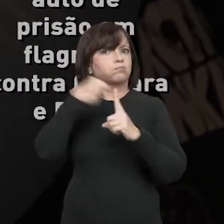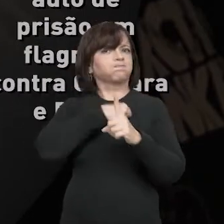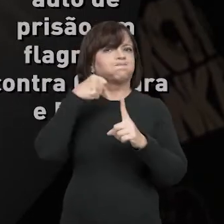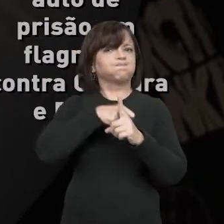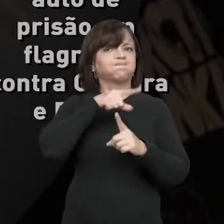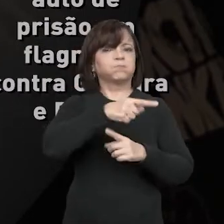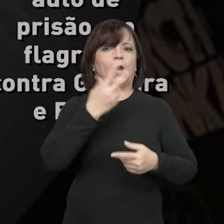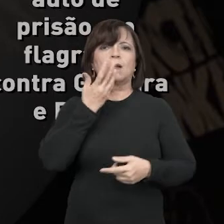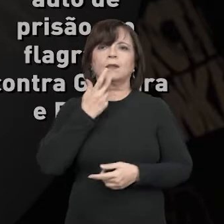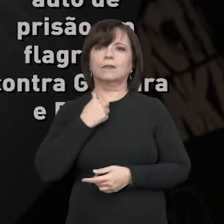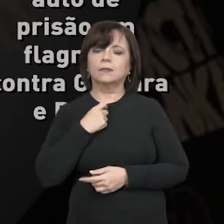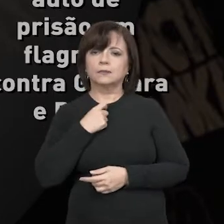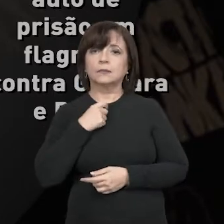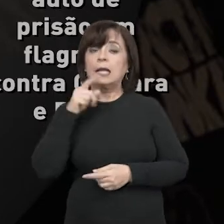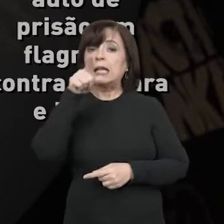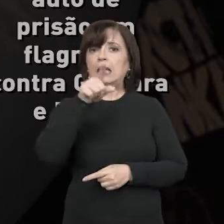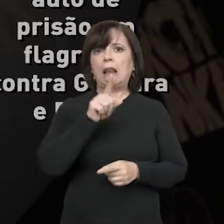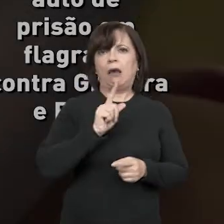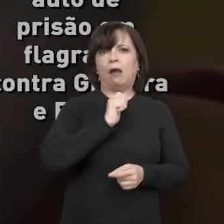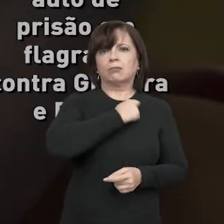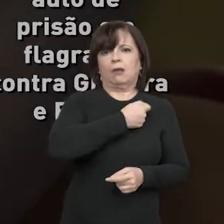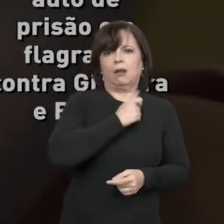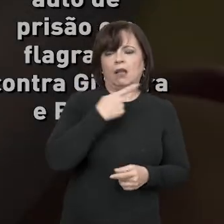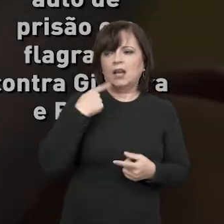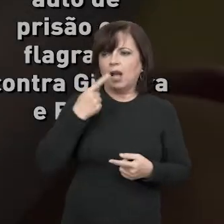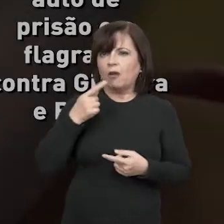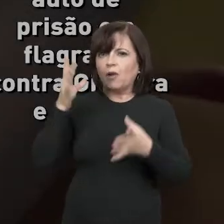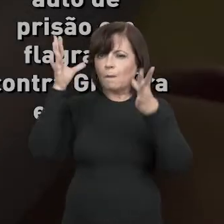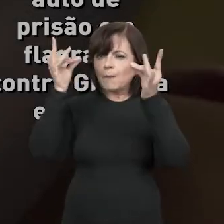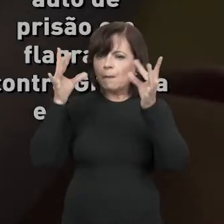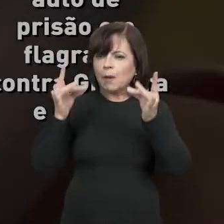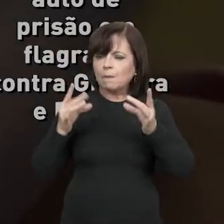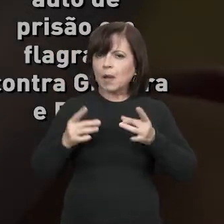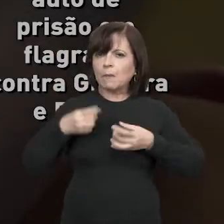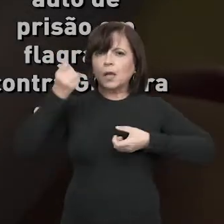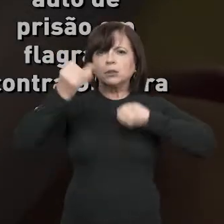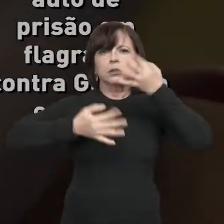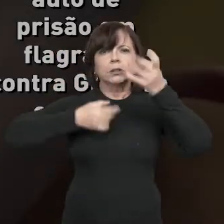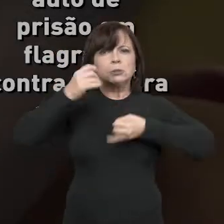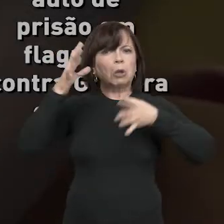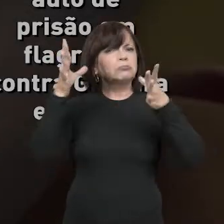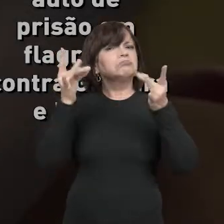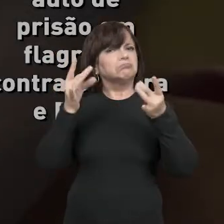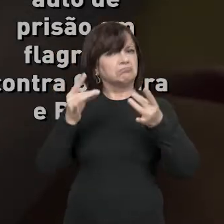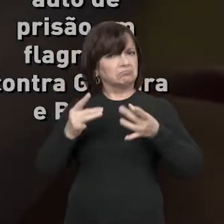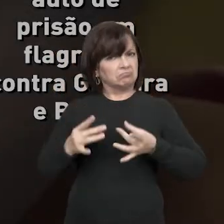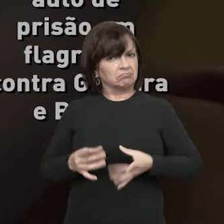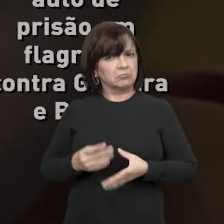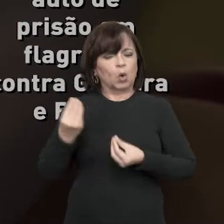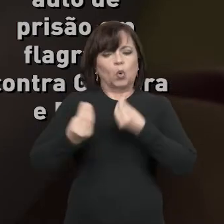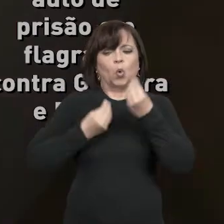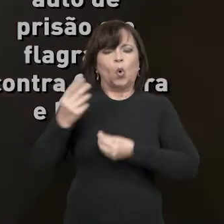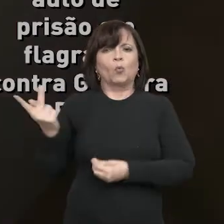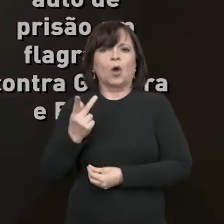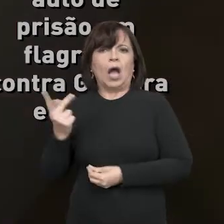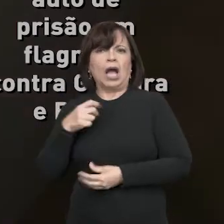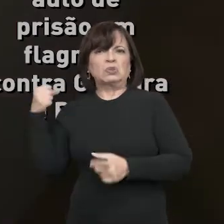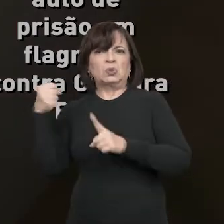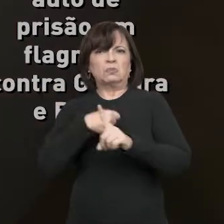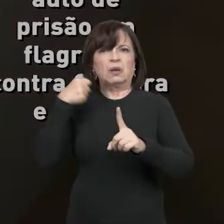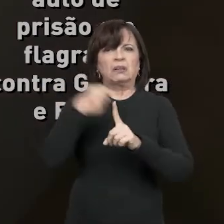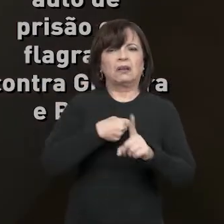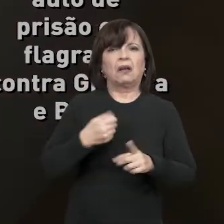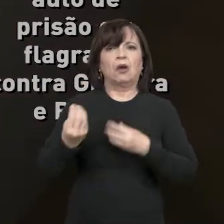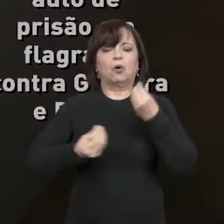visão do delegado de polícia, todos aqueles fatos que foram narrados, e elas narraram com riqueza de detalhes, a forma como